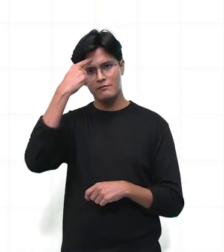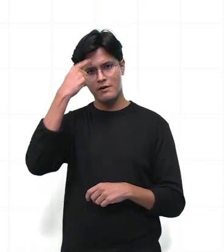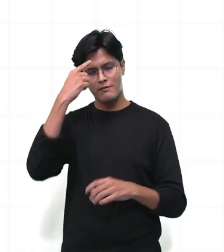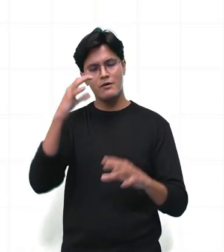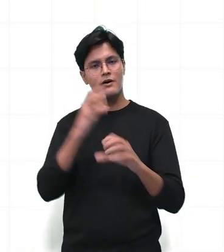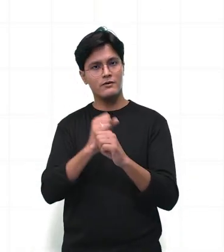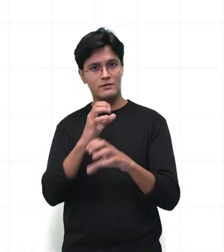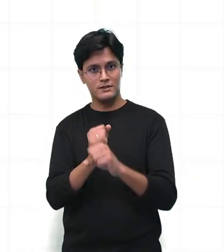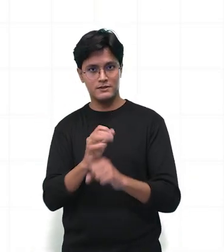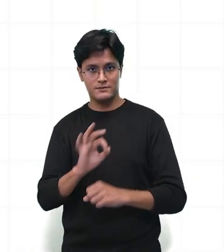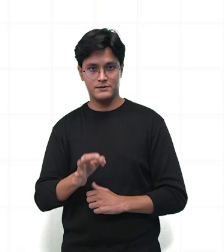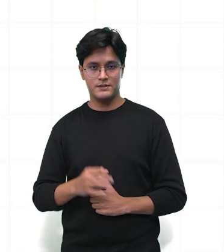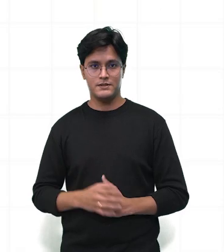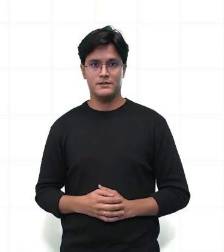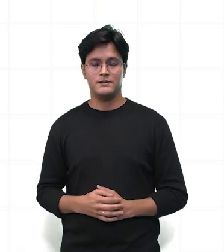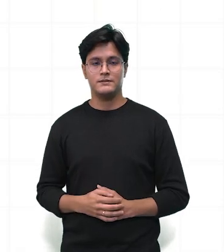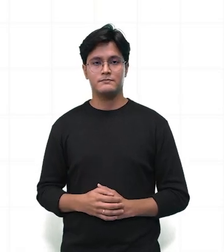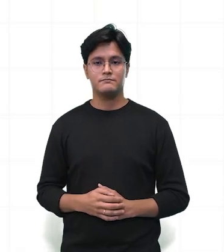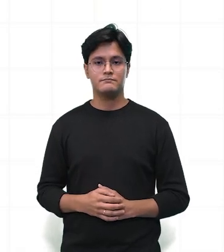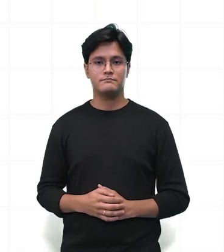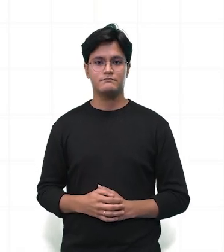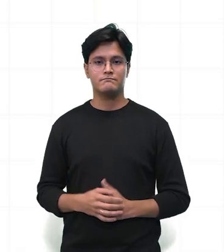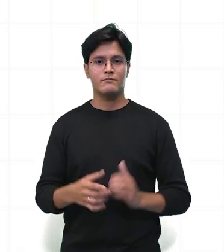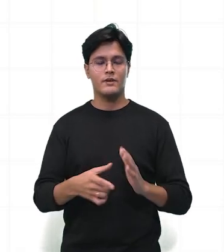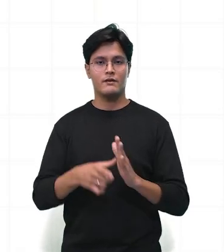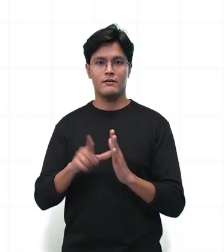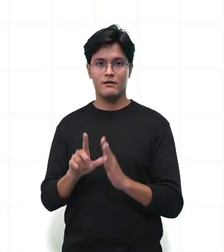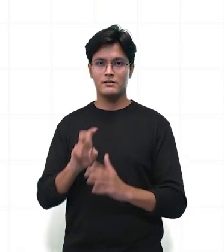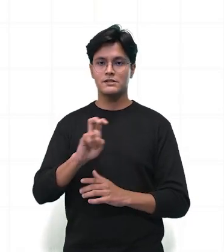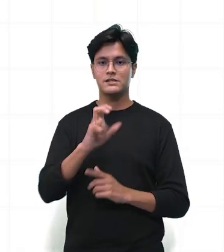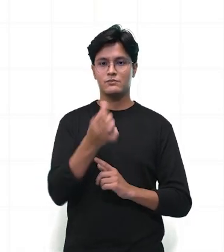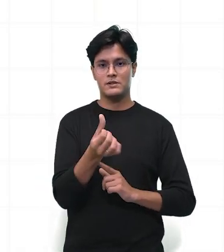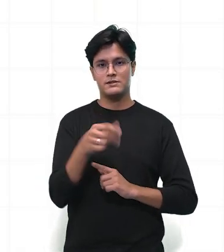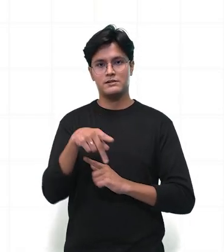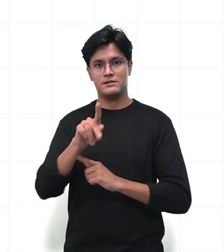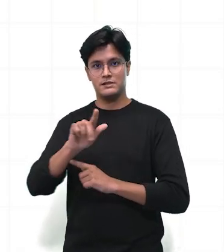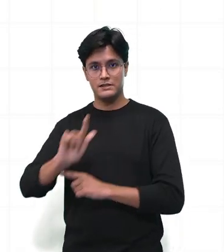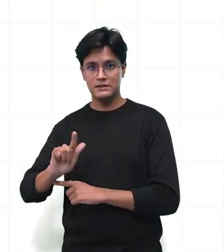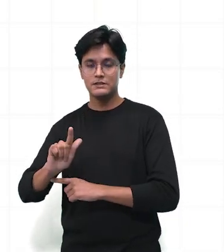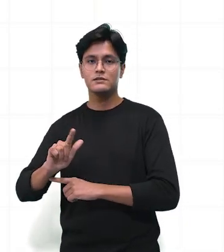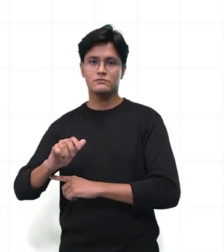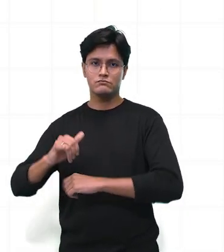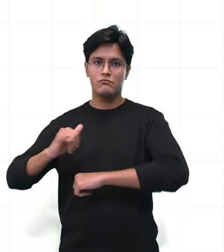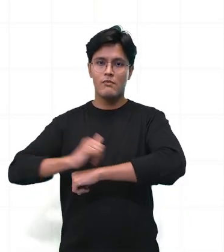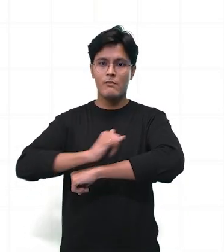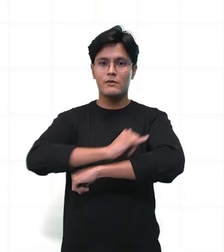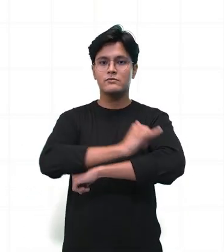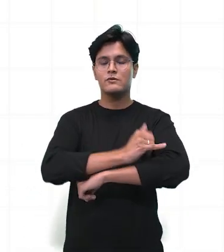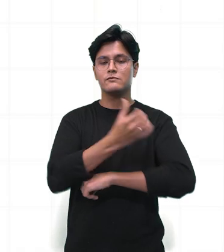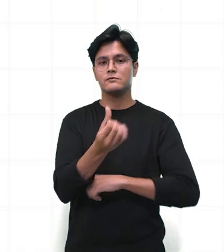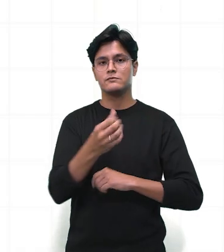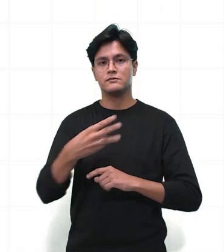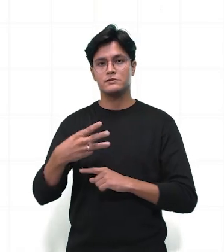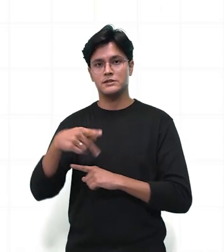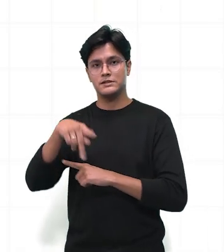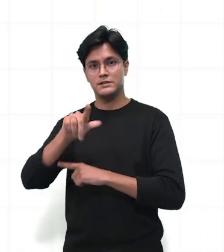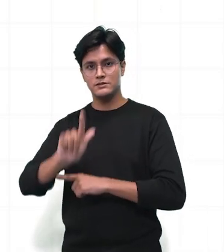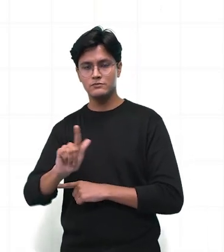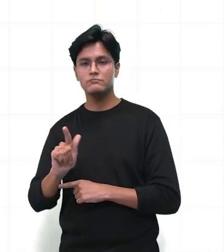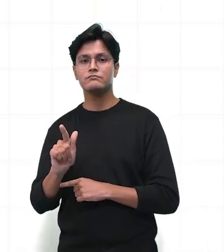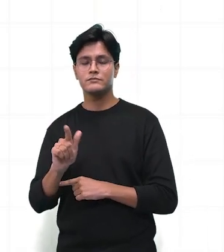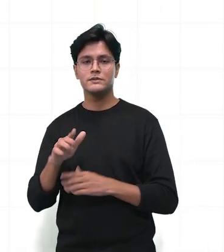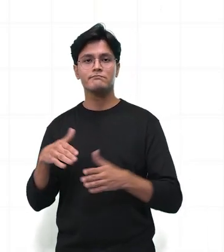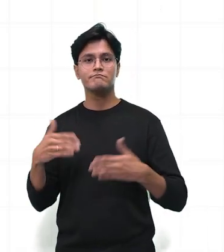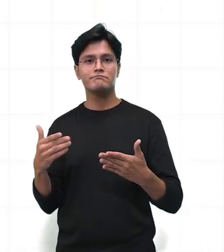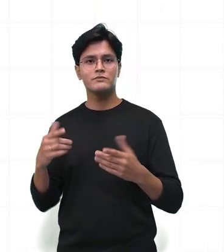ó, ela tinha 56, foi para 63, ela aumentou 7 quilogramas, olha